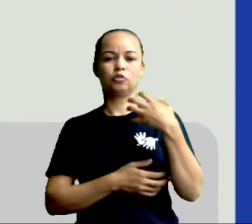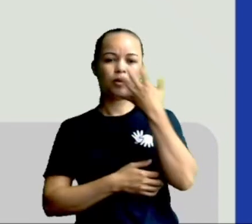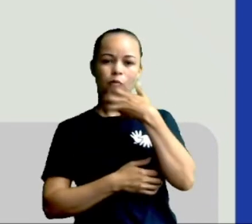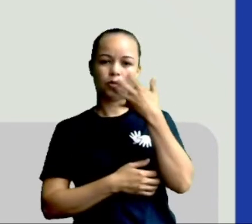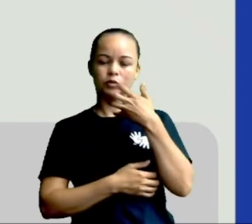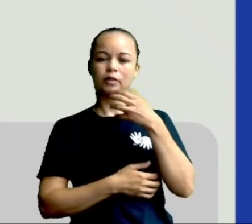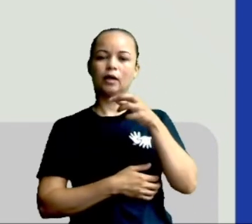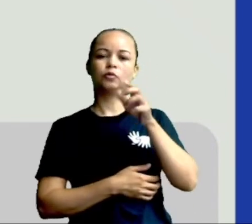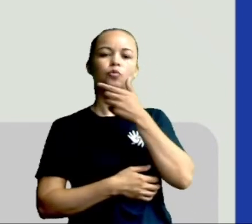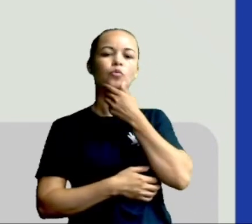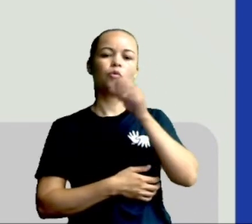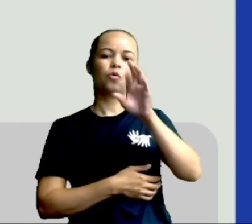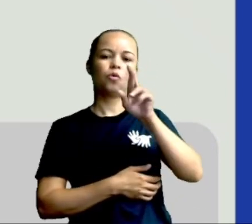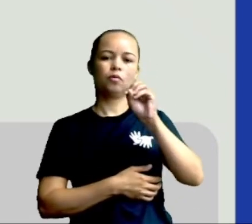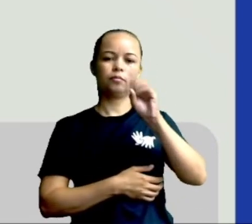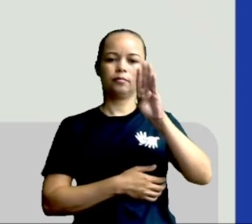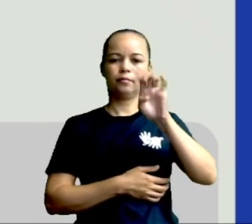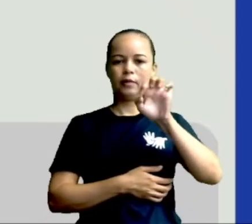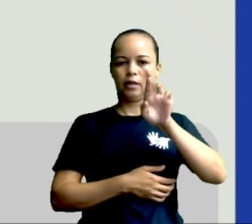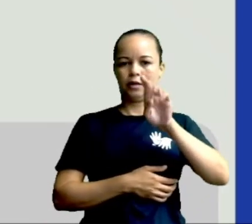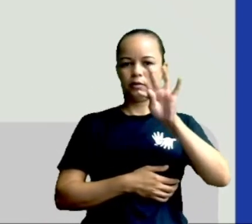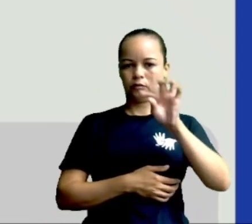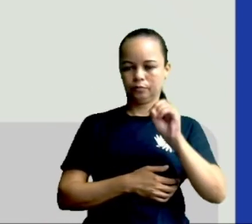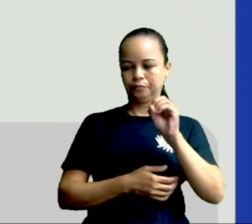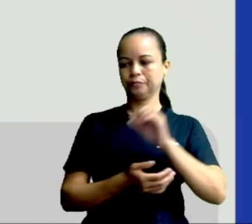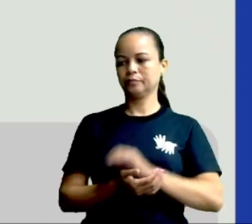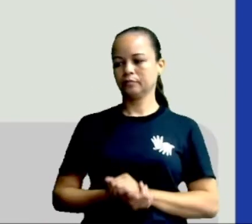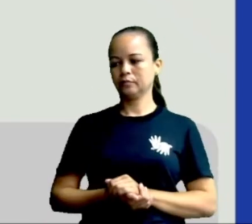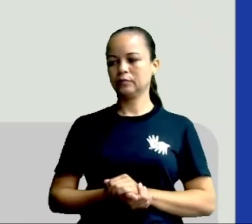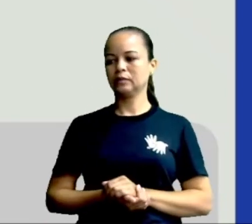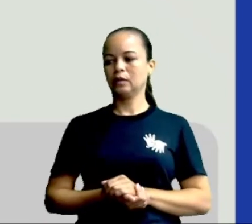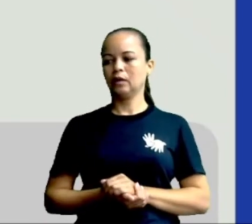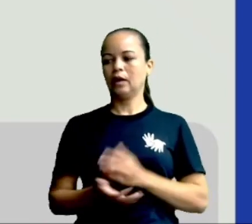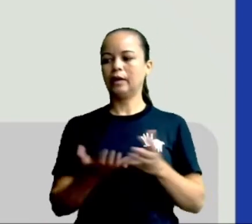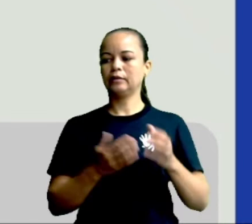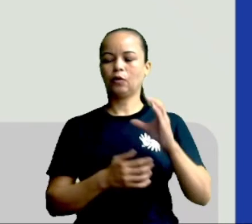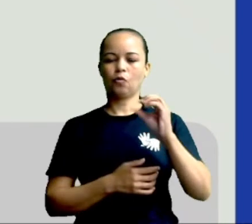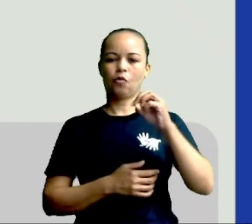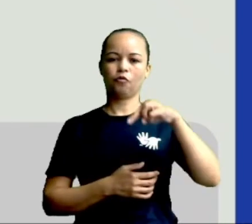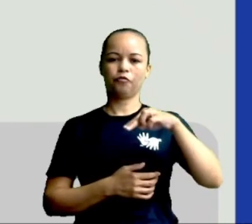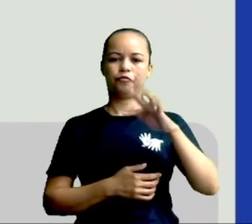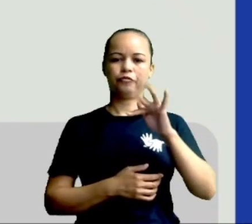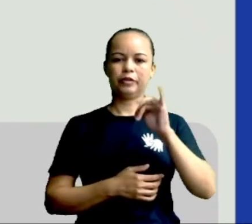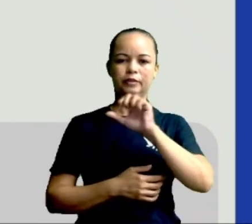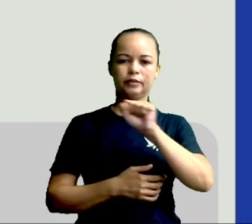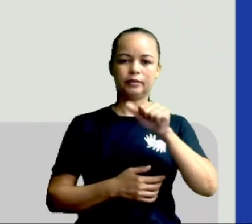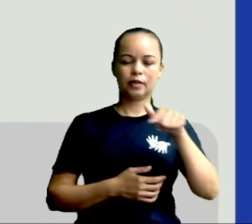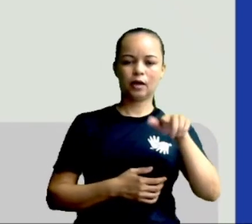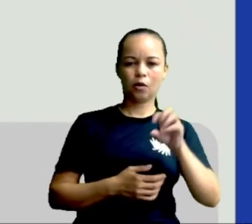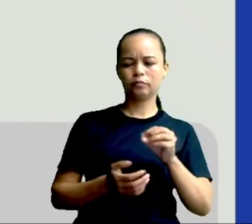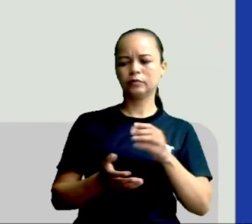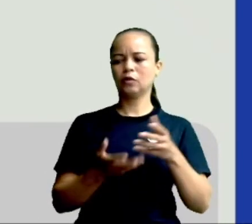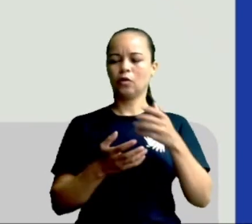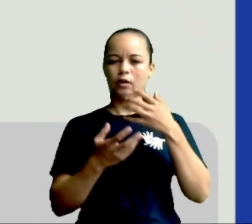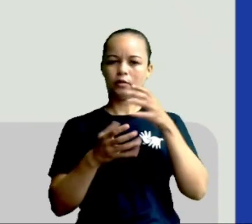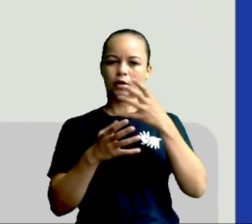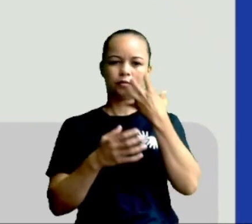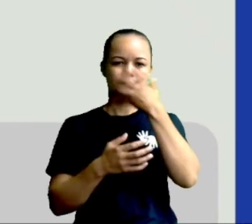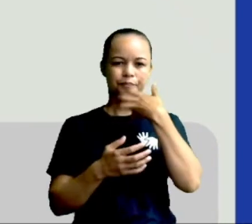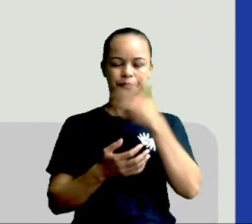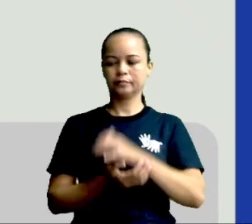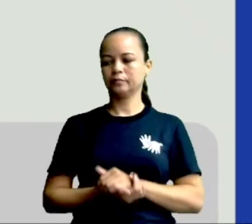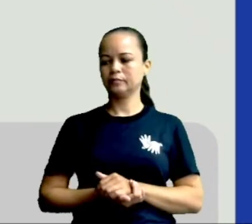Carlos. A música se chama Confissão. Olha o que a música diz. Eu só queria saber de você. E